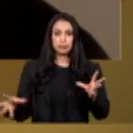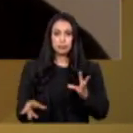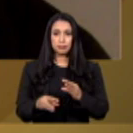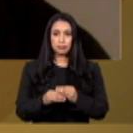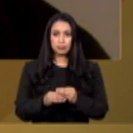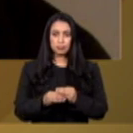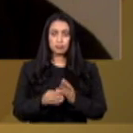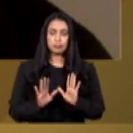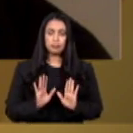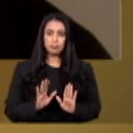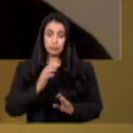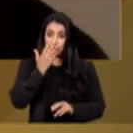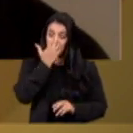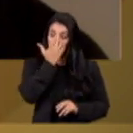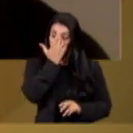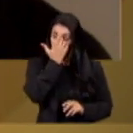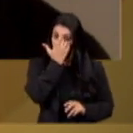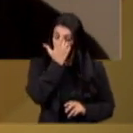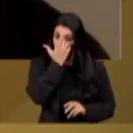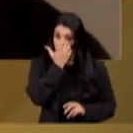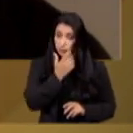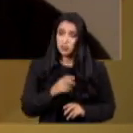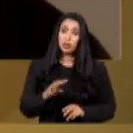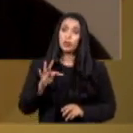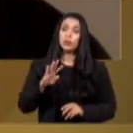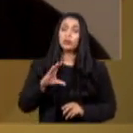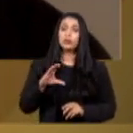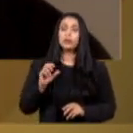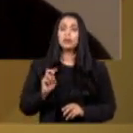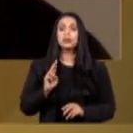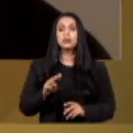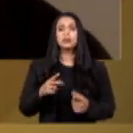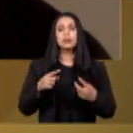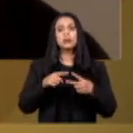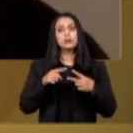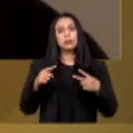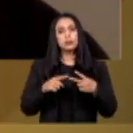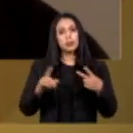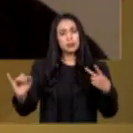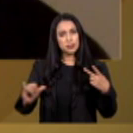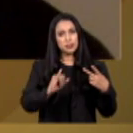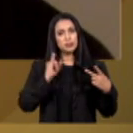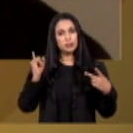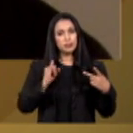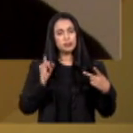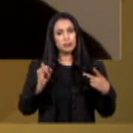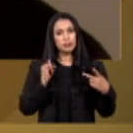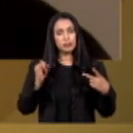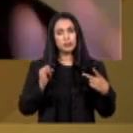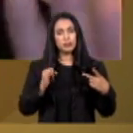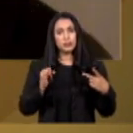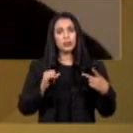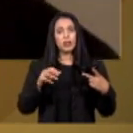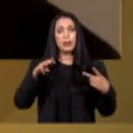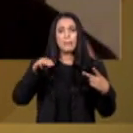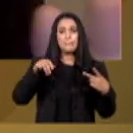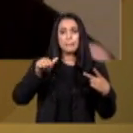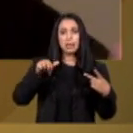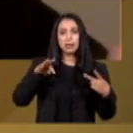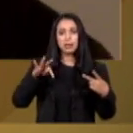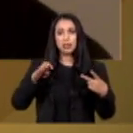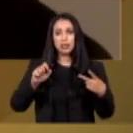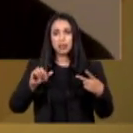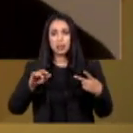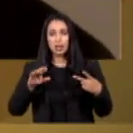que me julgaram é ácido pelo próprio tcu é um de natureza material e outro na